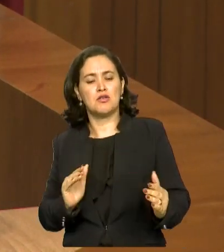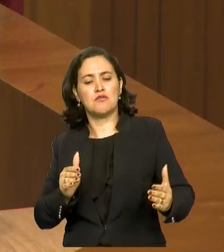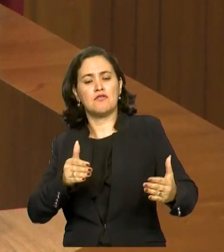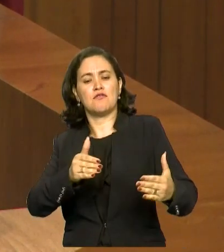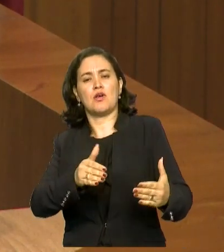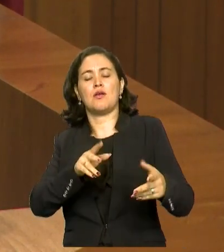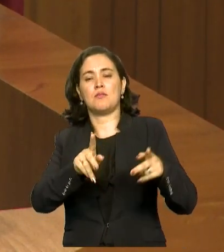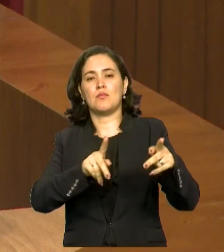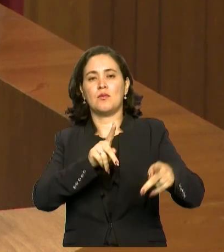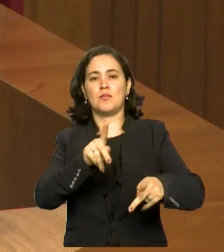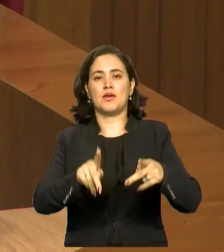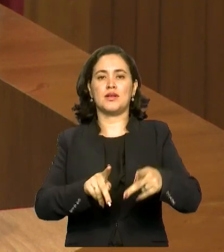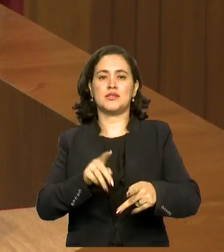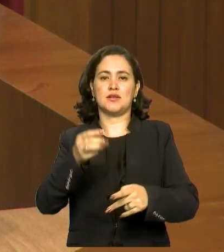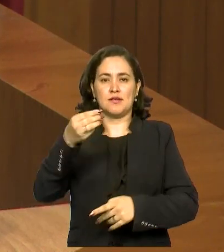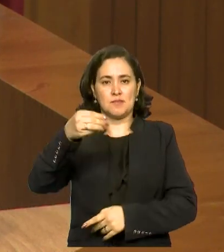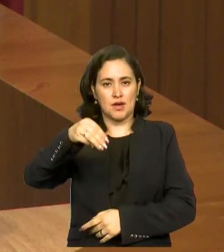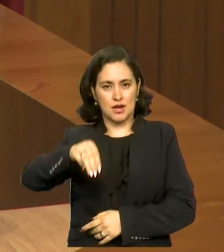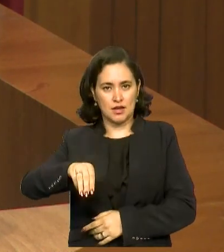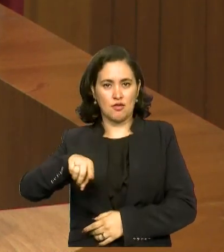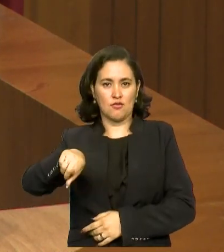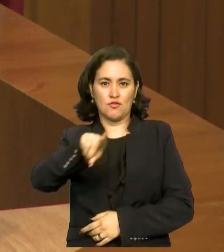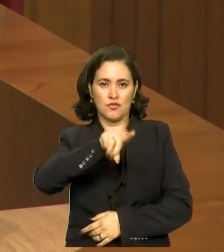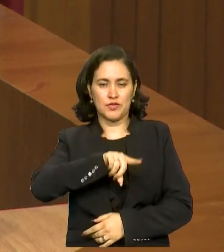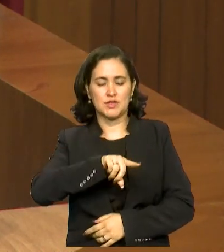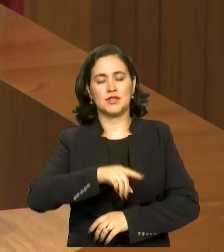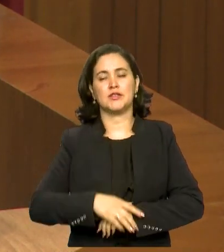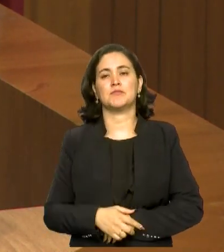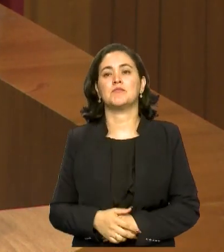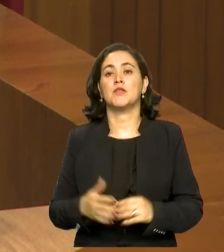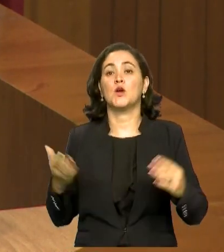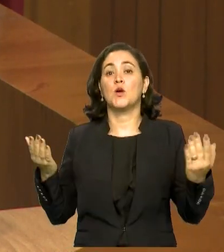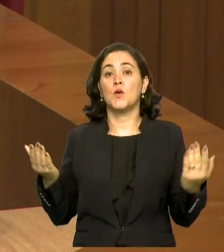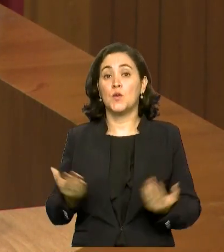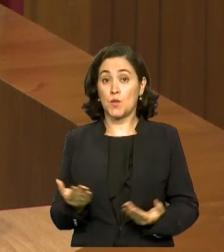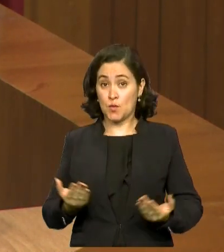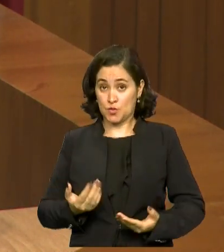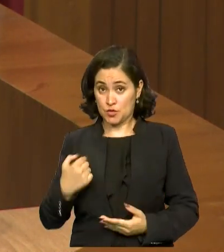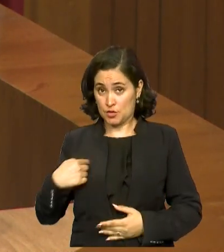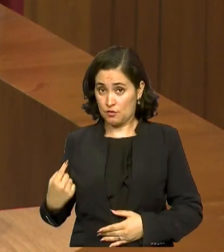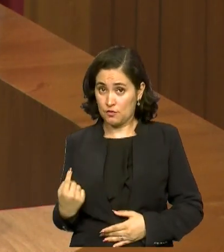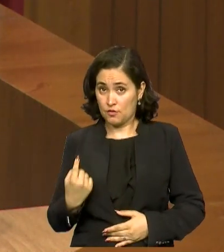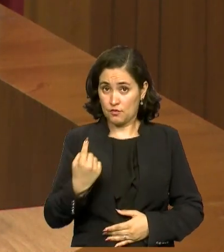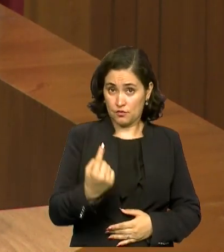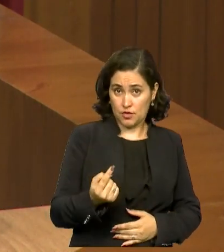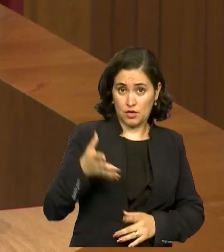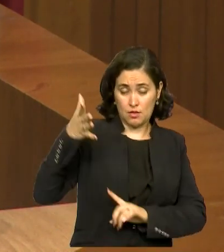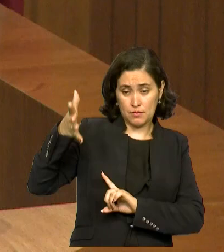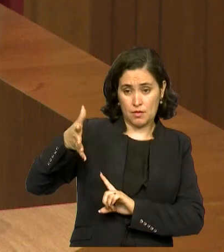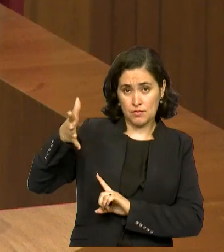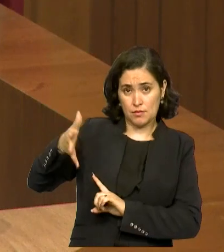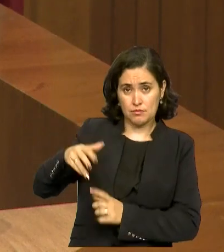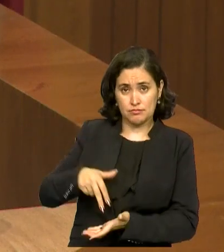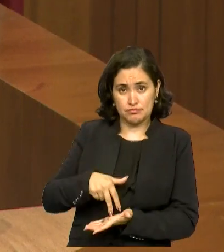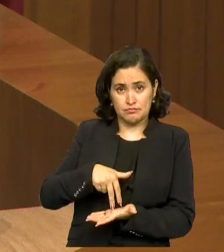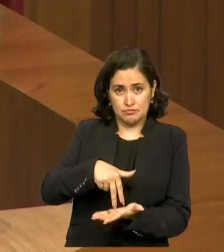tribuna para deixar registrado nesta casa que muito me